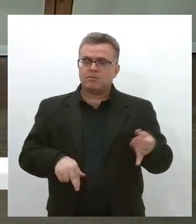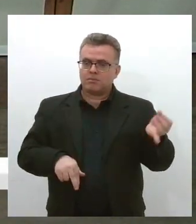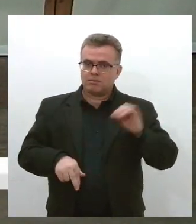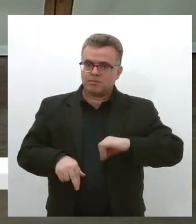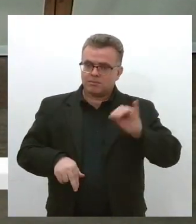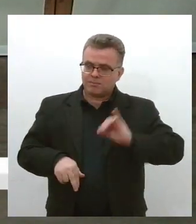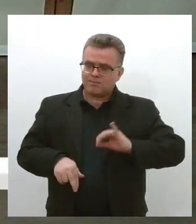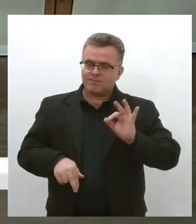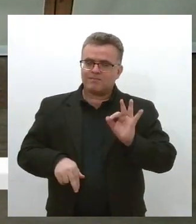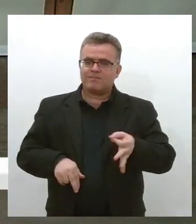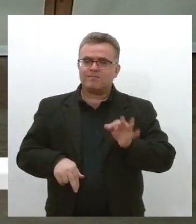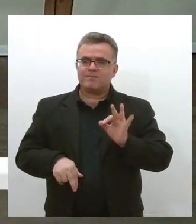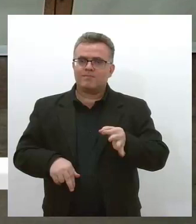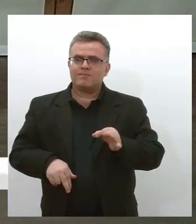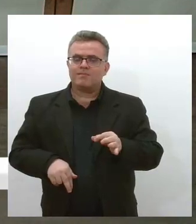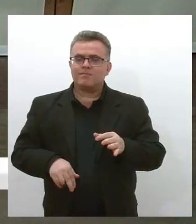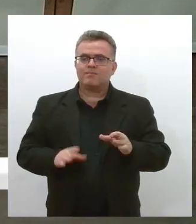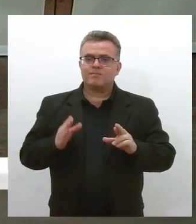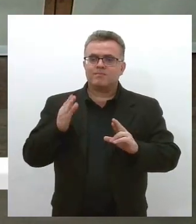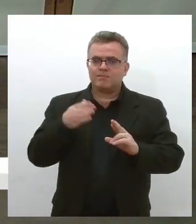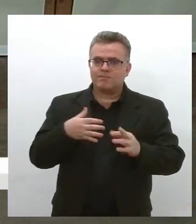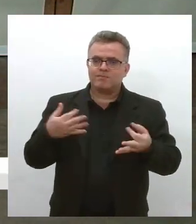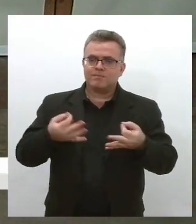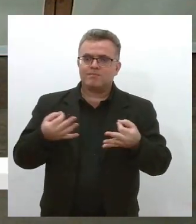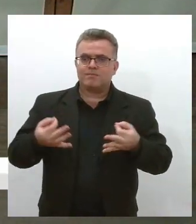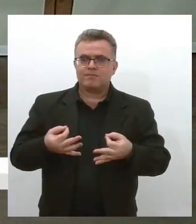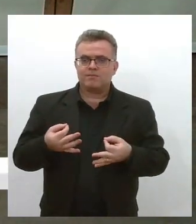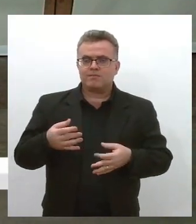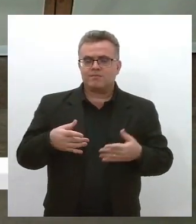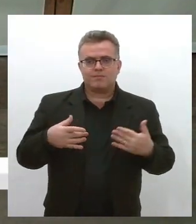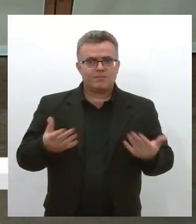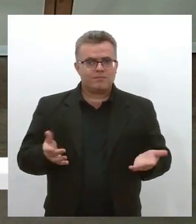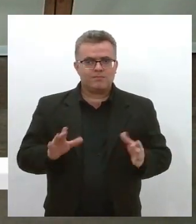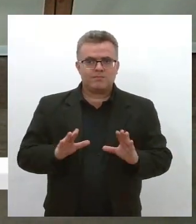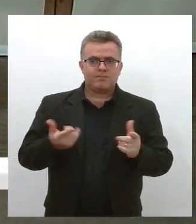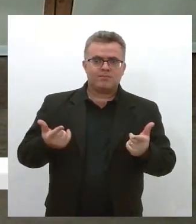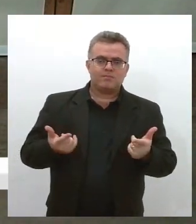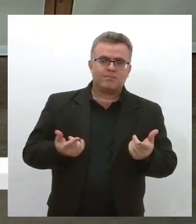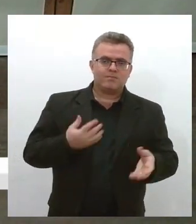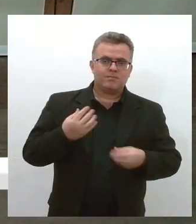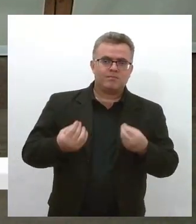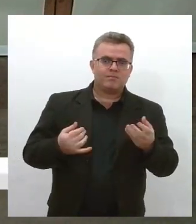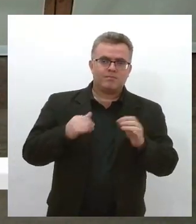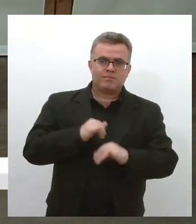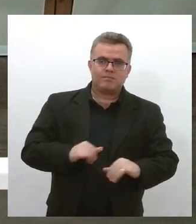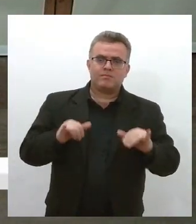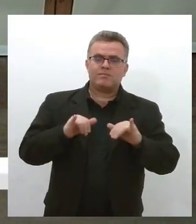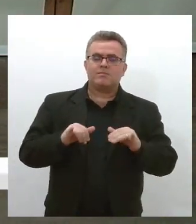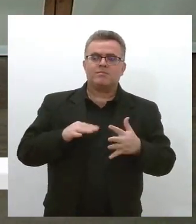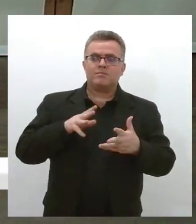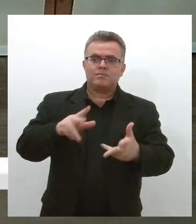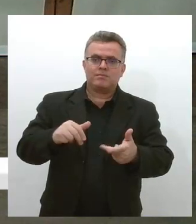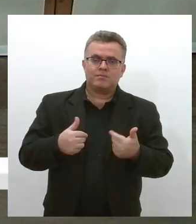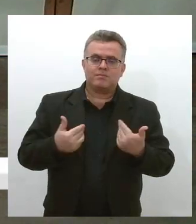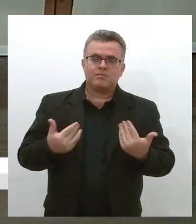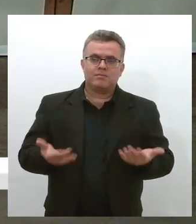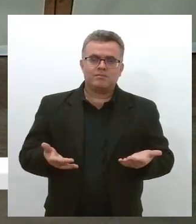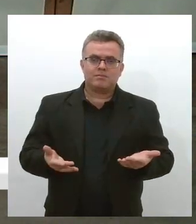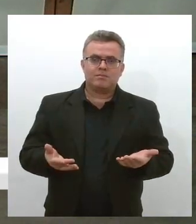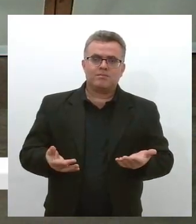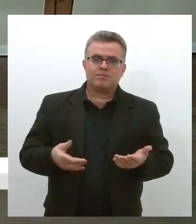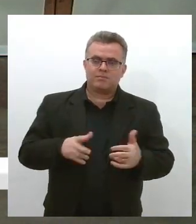importante. E acho que esse é um exemplo bem bacana, mas inclusive já divulgado no mundo inteiro, acho que muito por conta disso, né? As